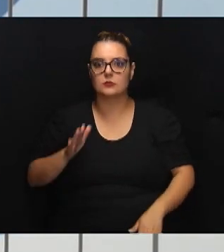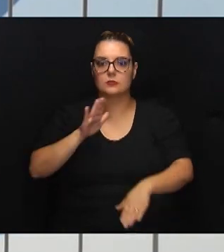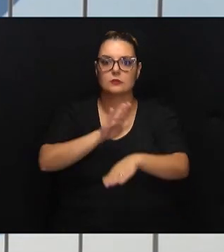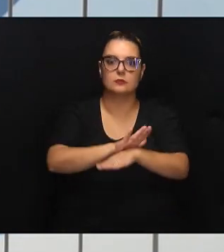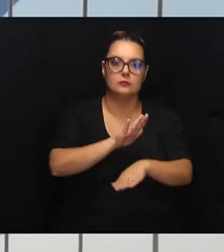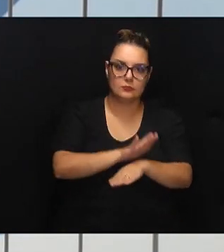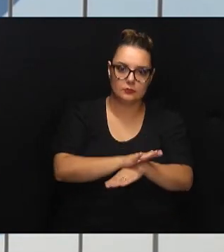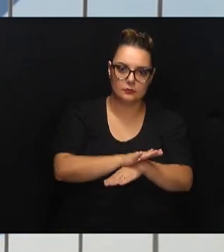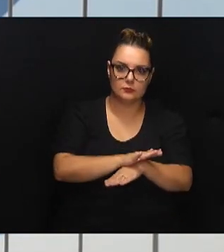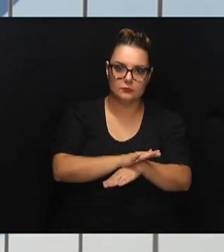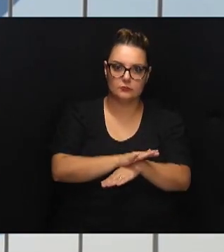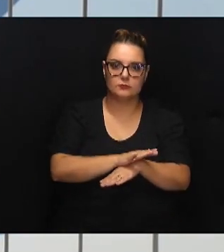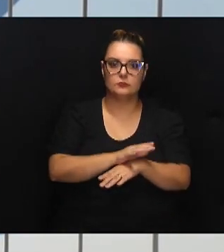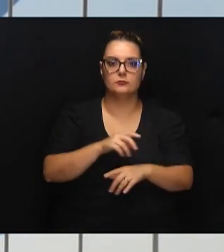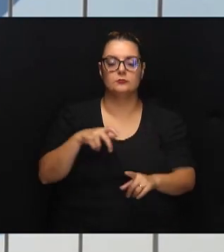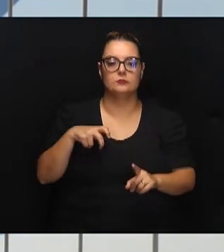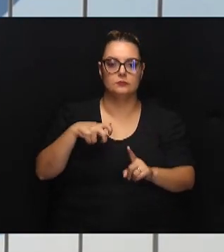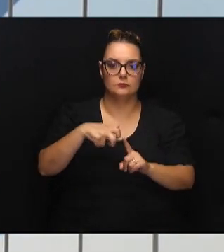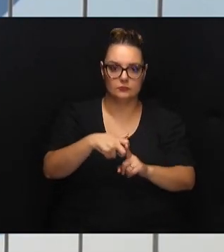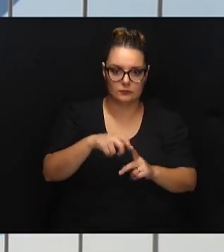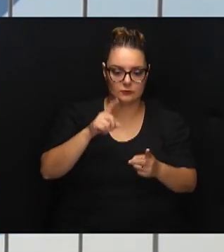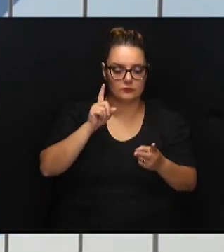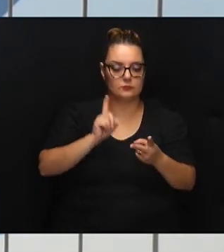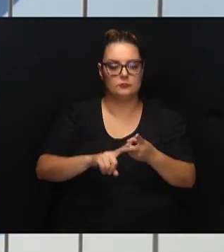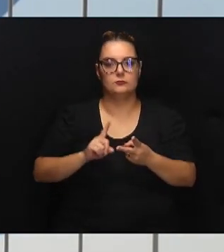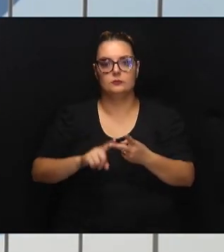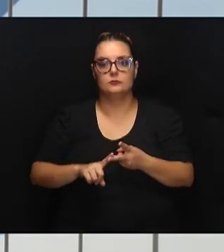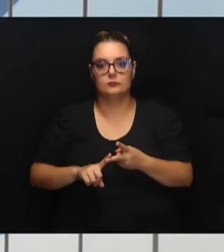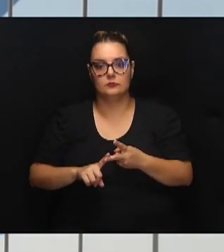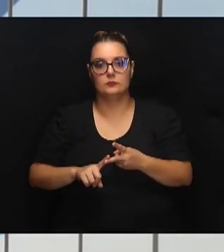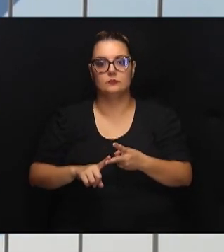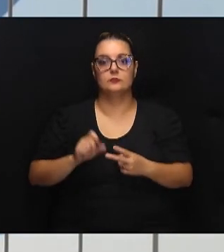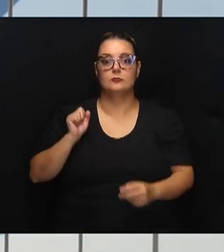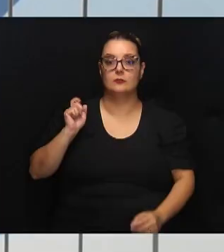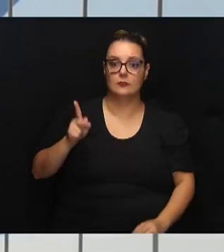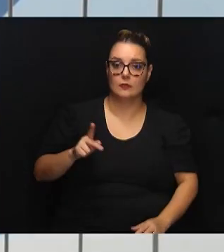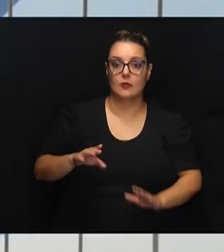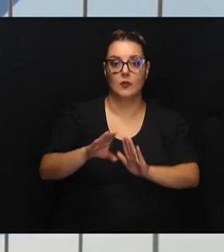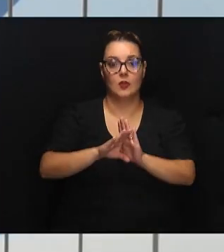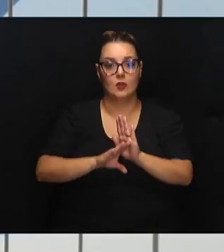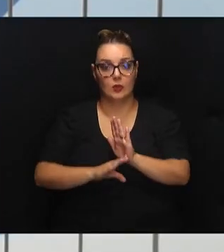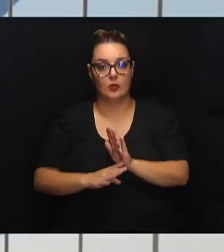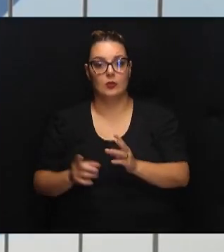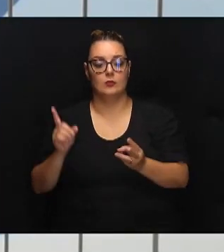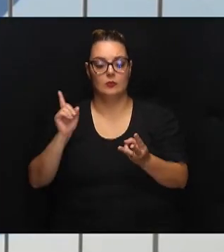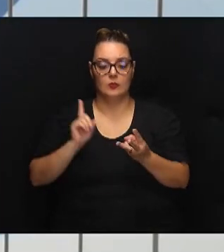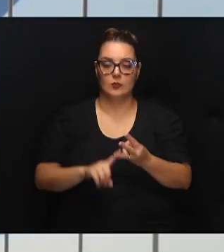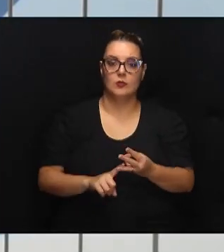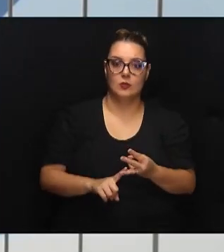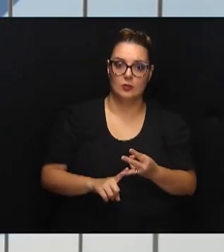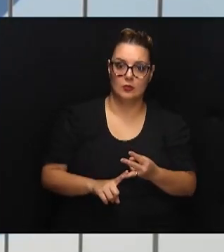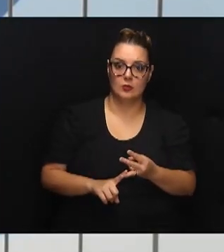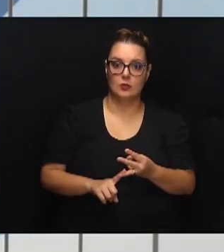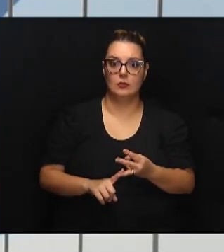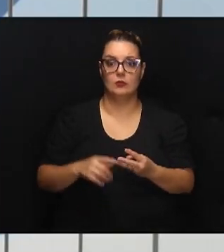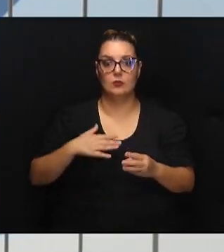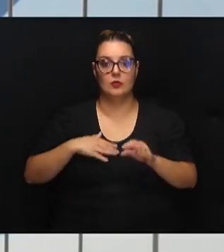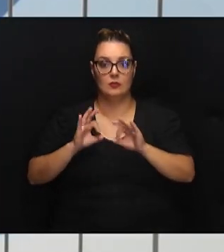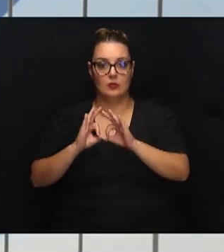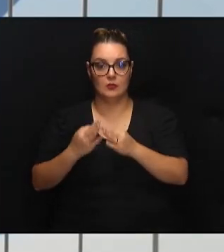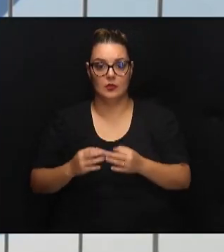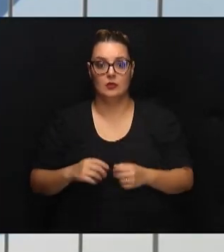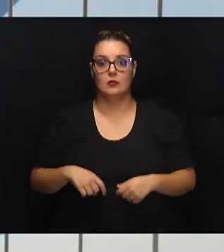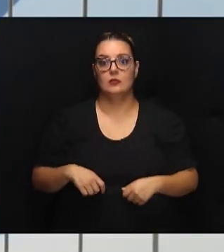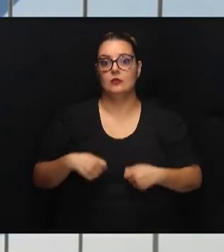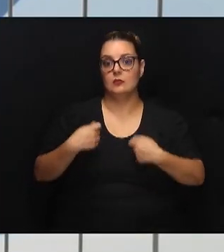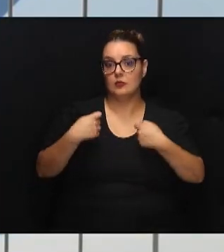auxílio acidente, tem auxílio, tem aposentadoria programada, a minha família, se precisar, vai receber